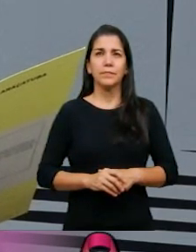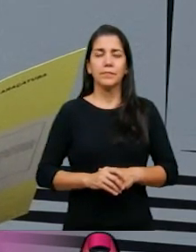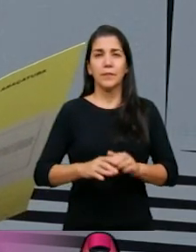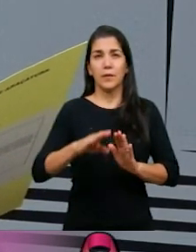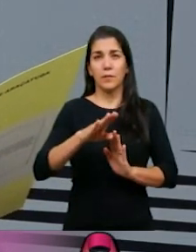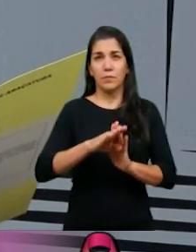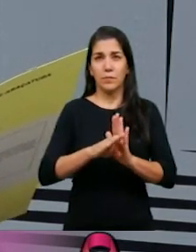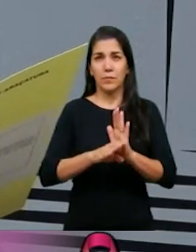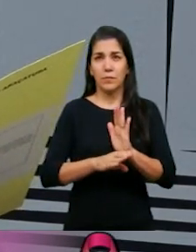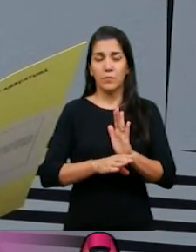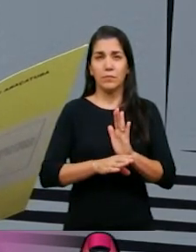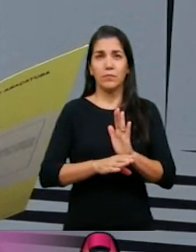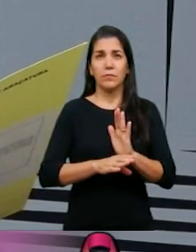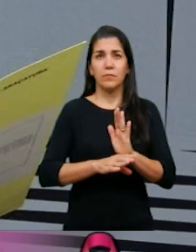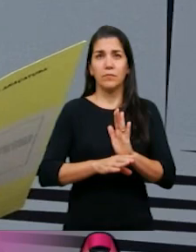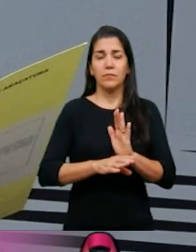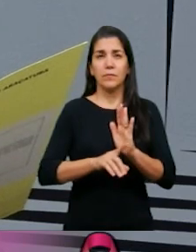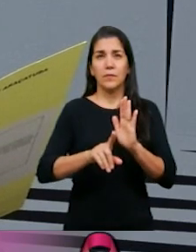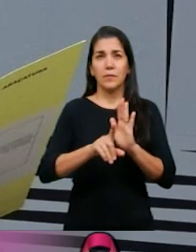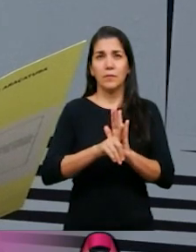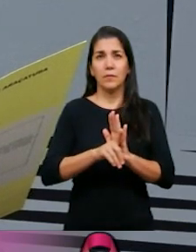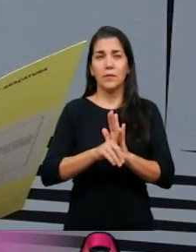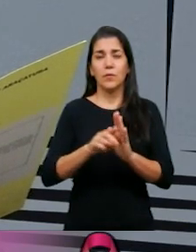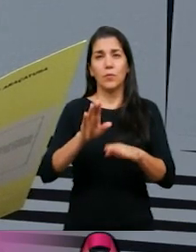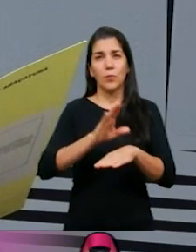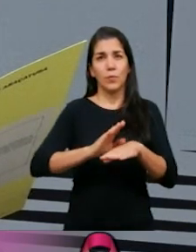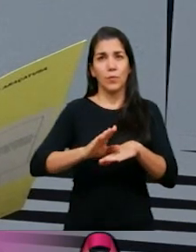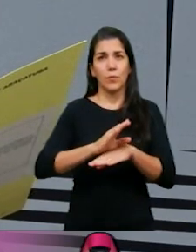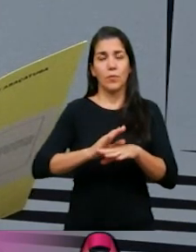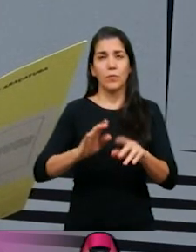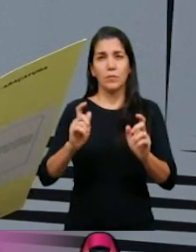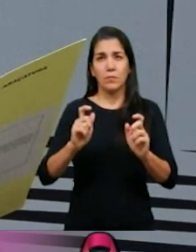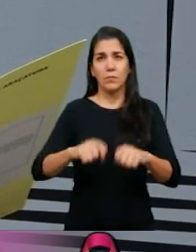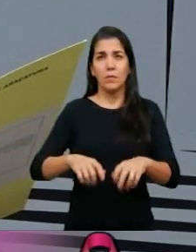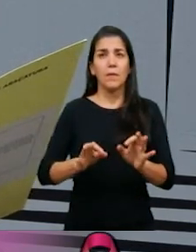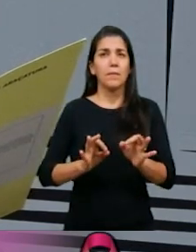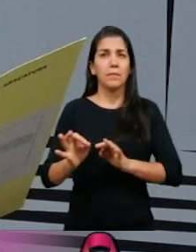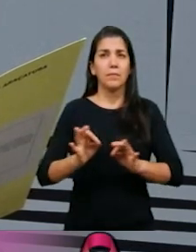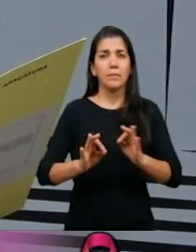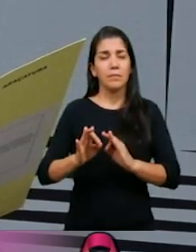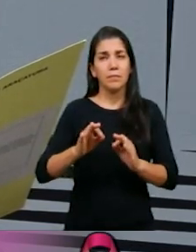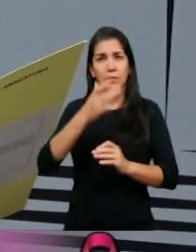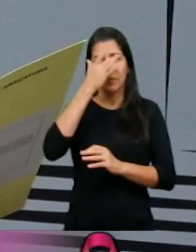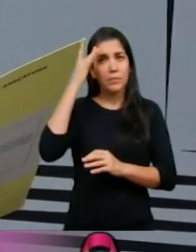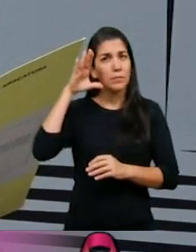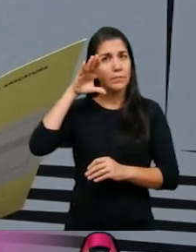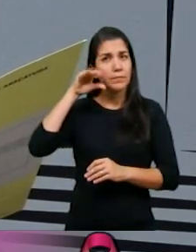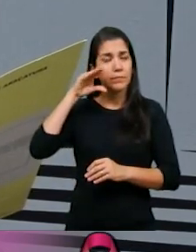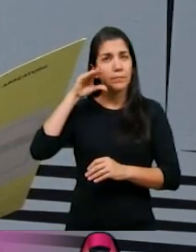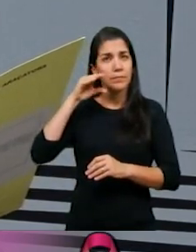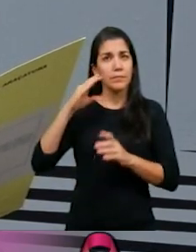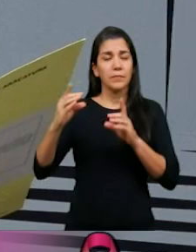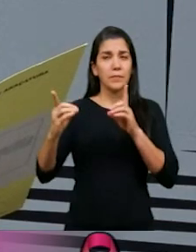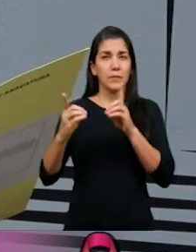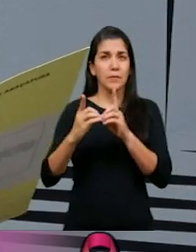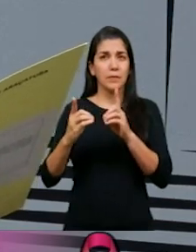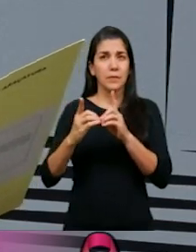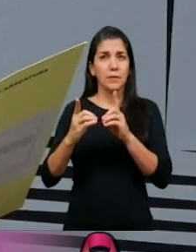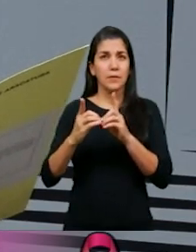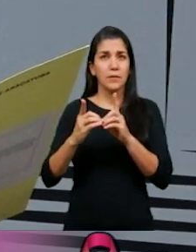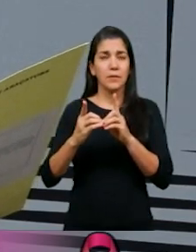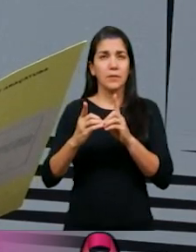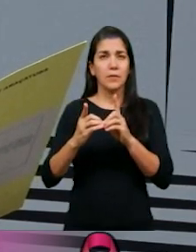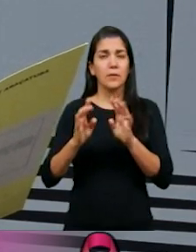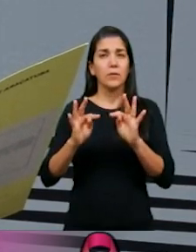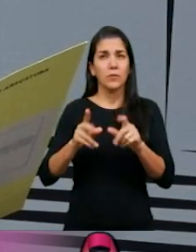projeto de lei, o curso de capacitação prepara os servidores para atender as demandas que envolve essas